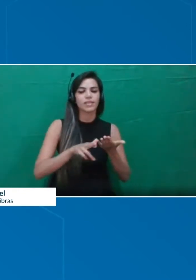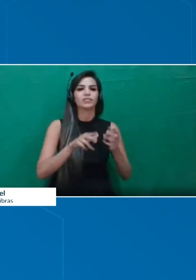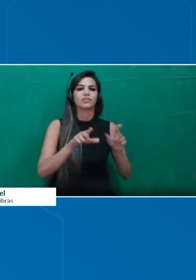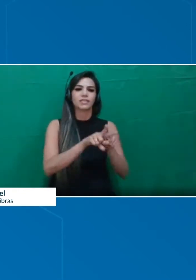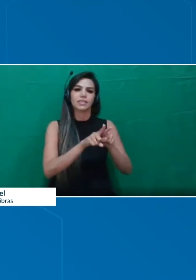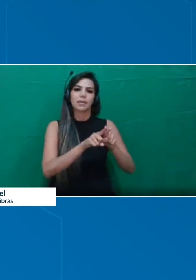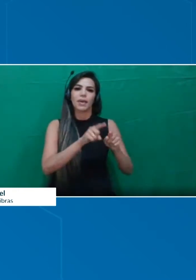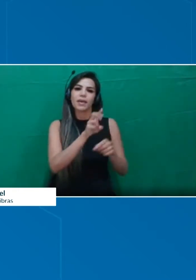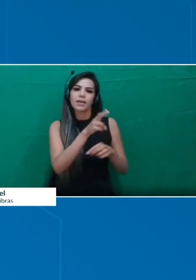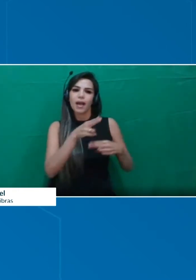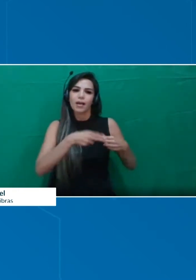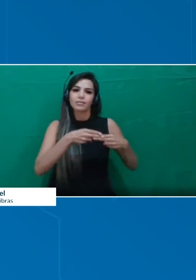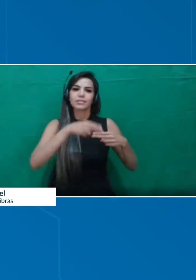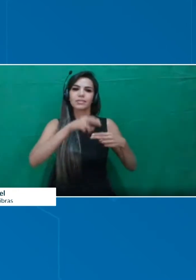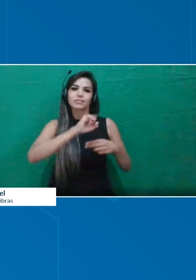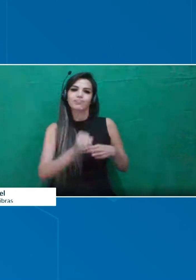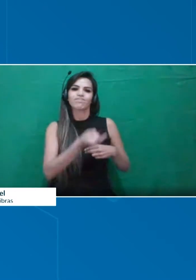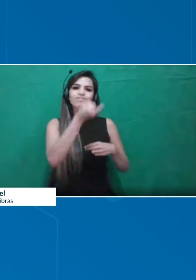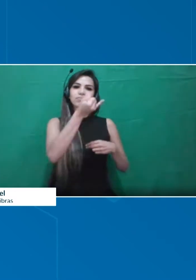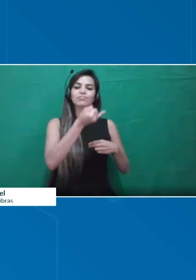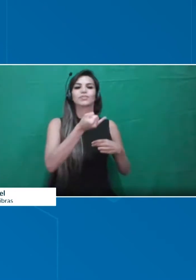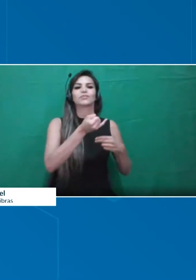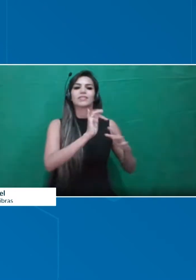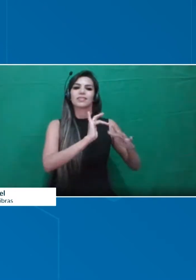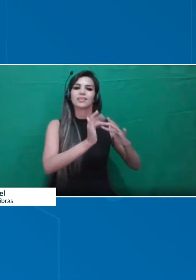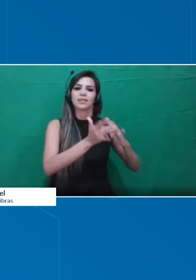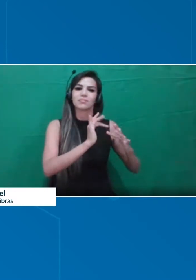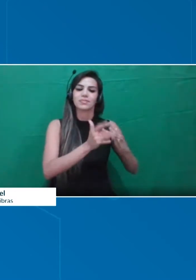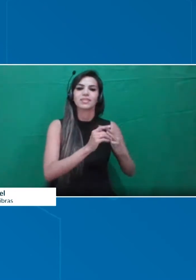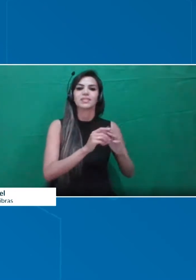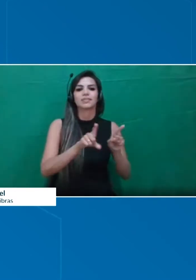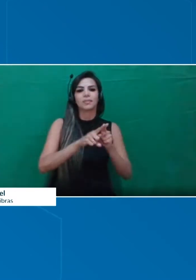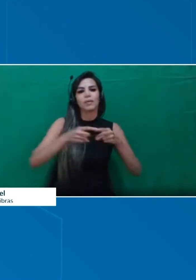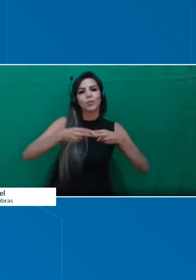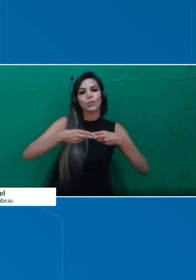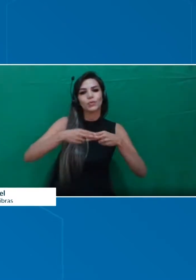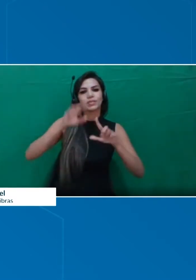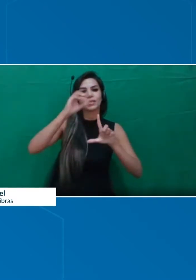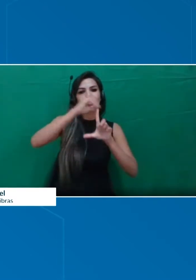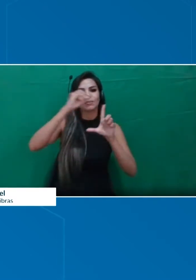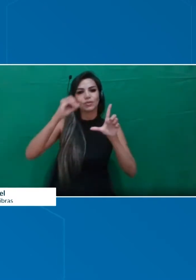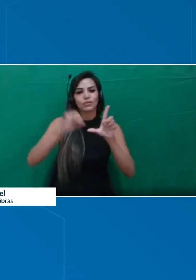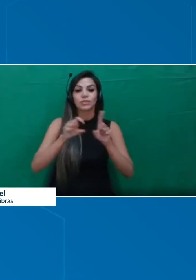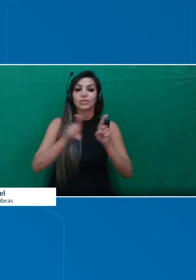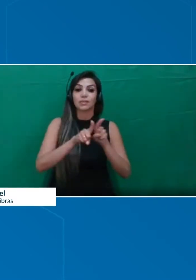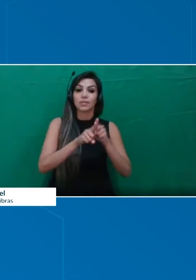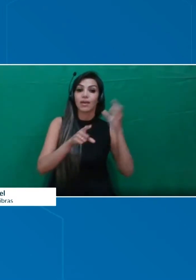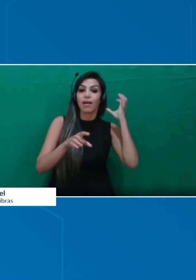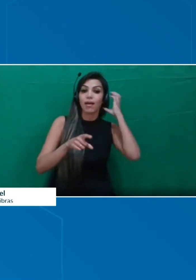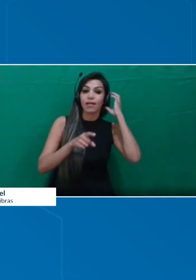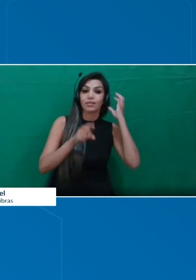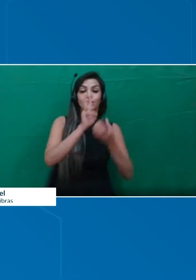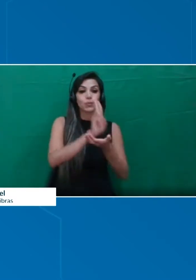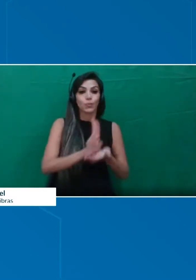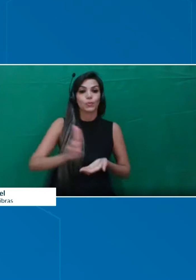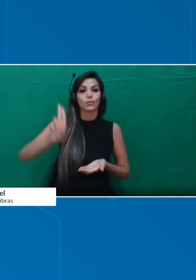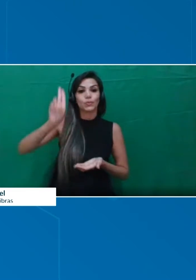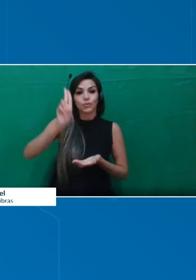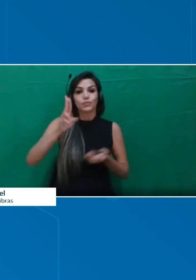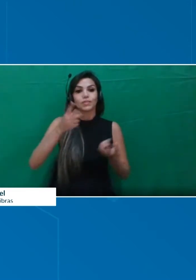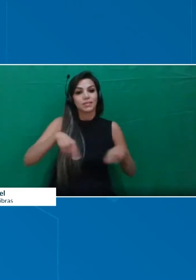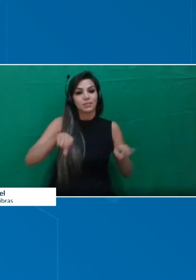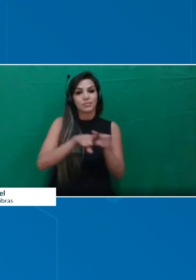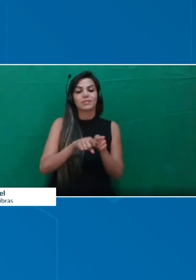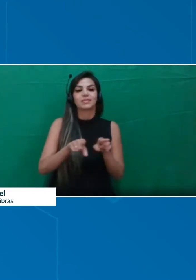né, digitais, usando a TV, o UFG e a rádio universitária, que tem sido nossas parceiras também, em alguma medida a gente